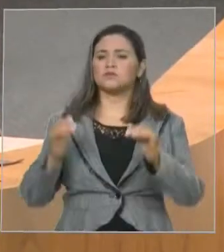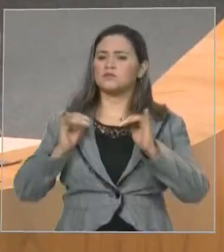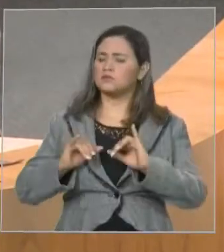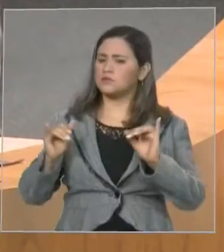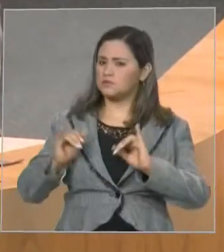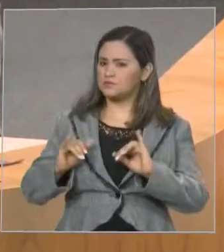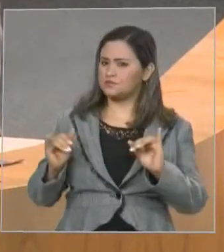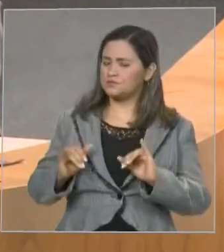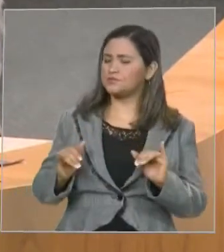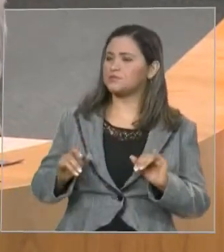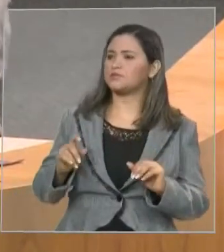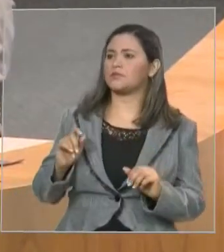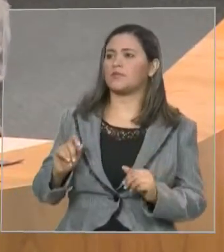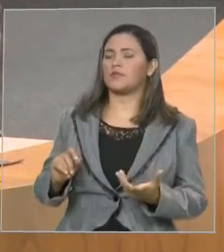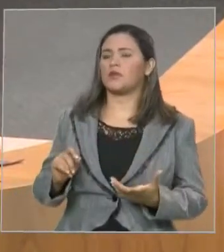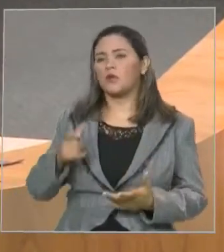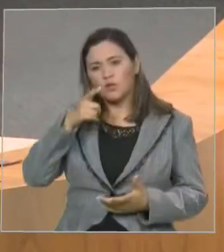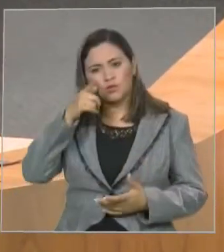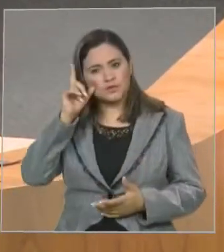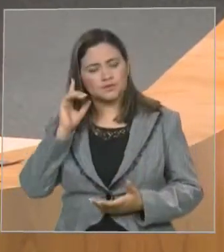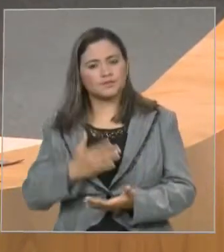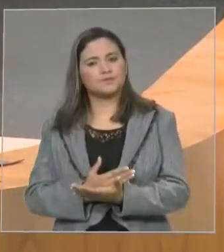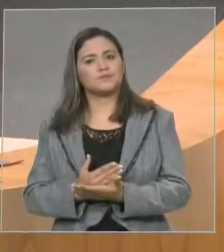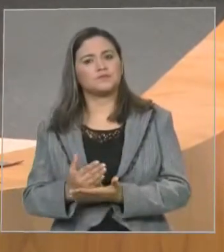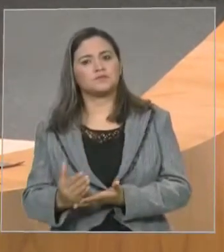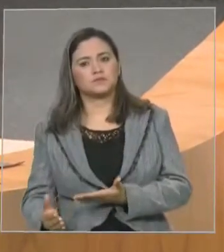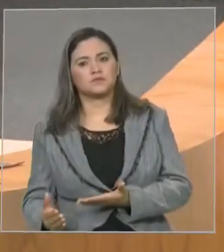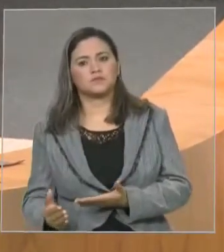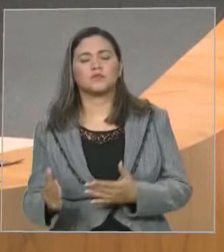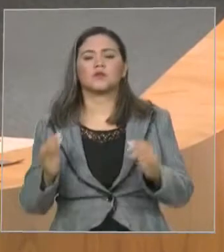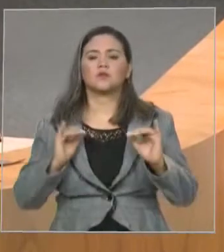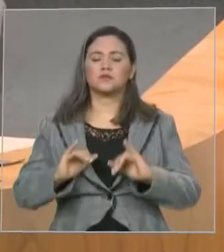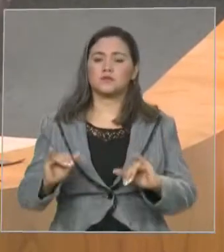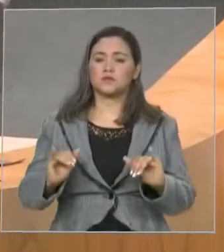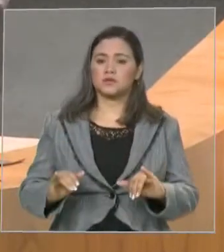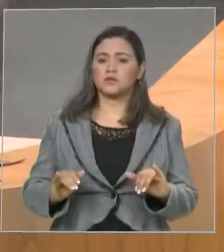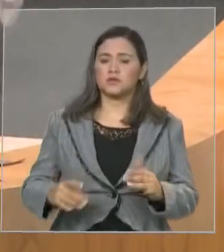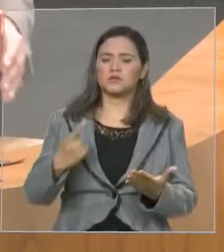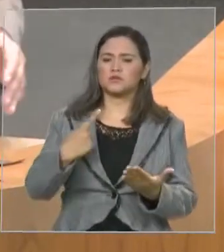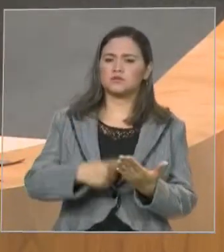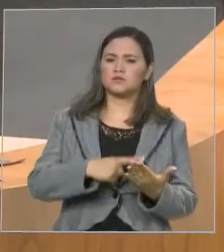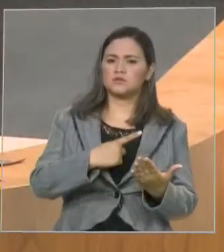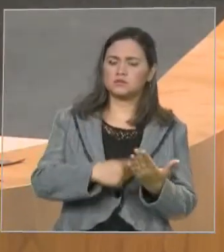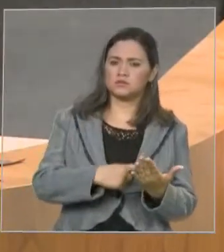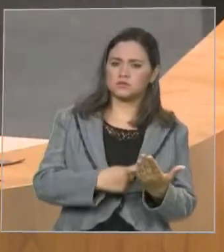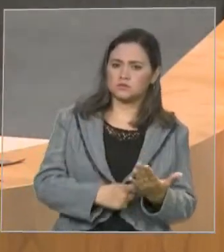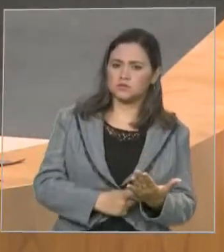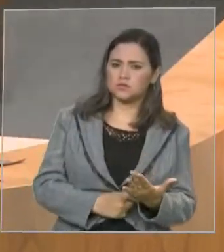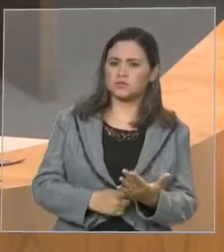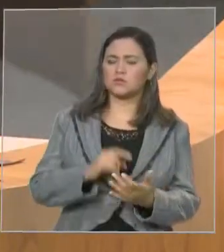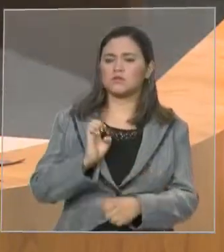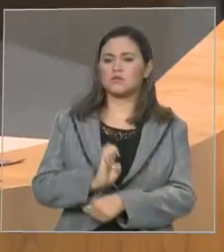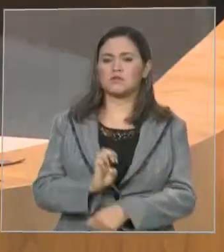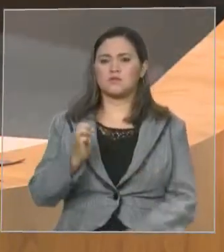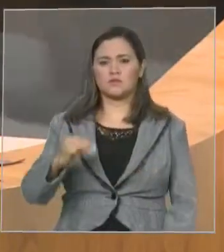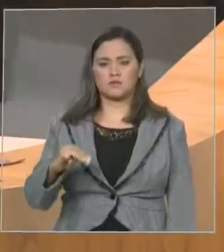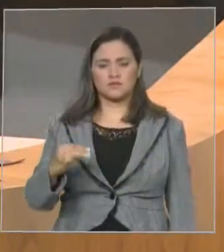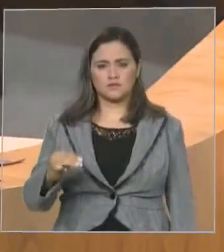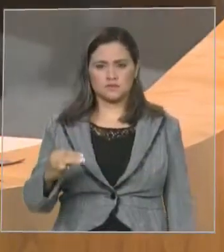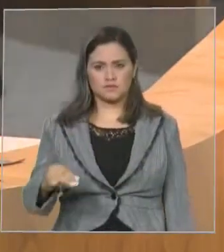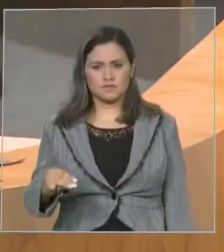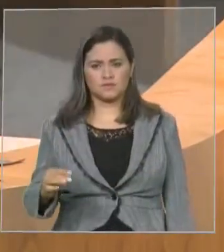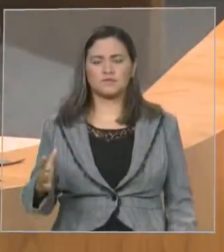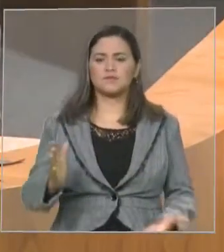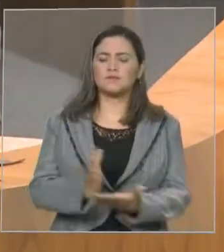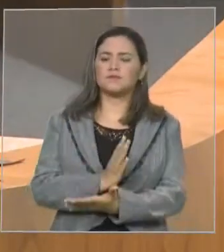que tivemos no interior do estado do Maranhão. E eu falei da necessidade da agenda que tivemos, de algumas demandas que